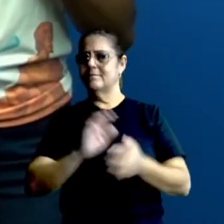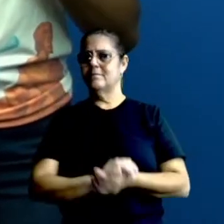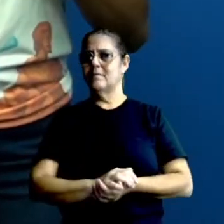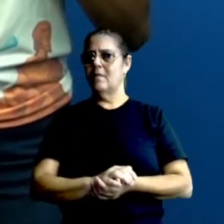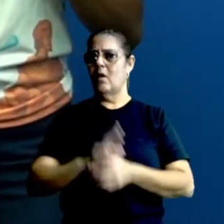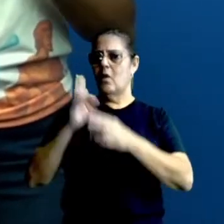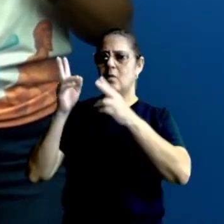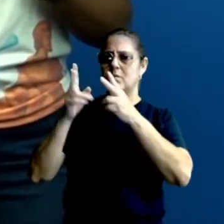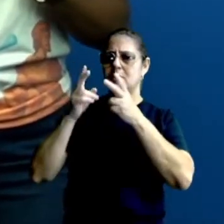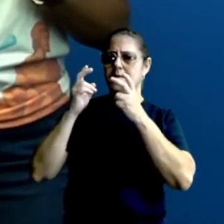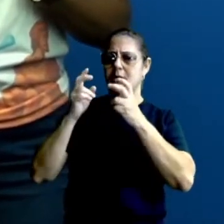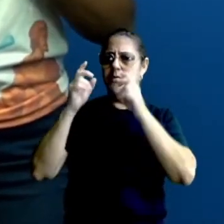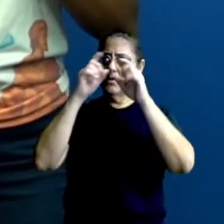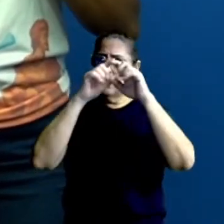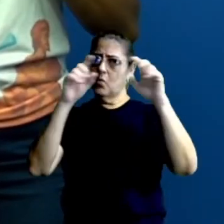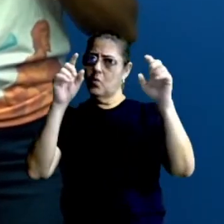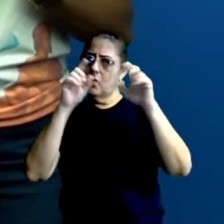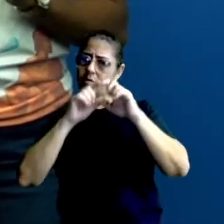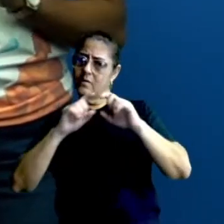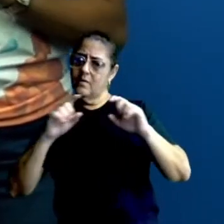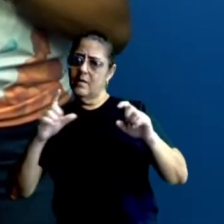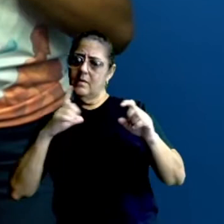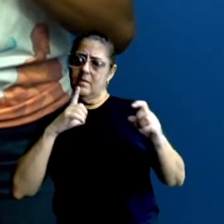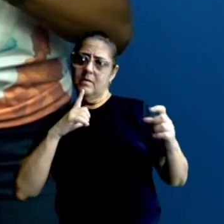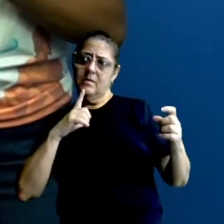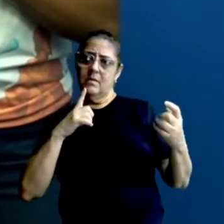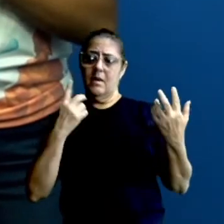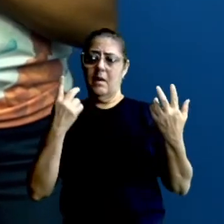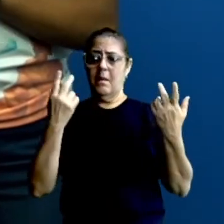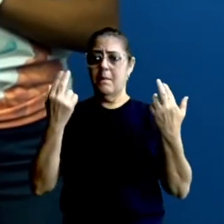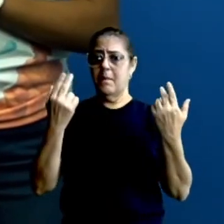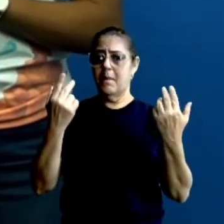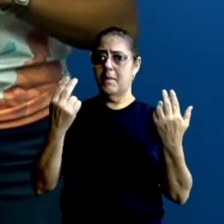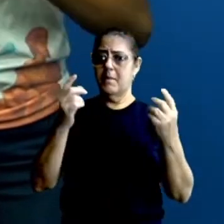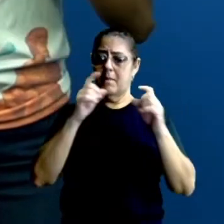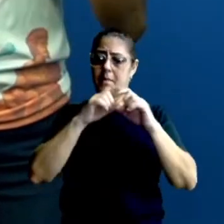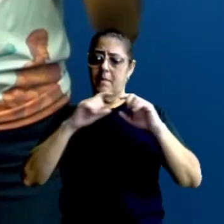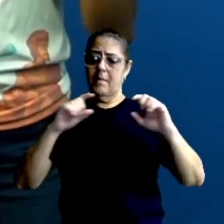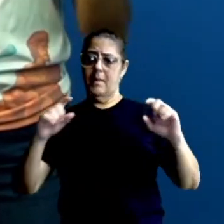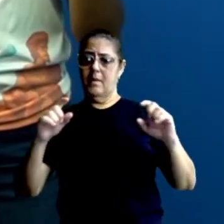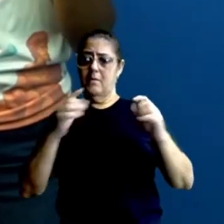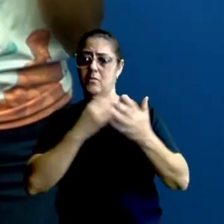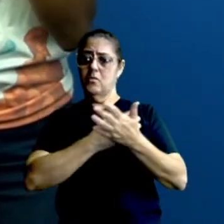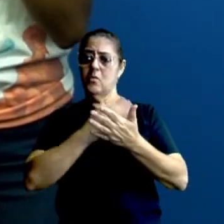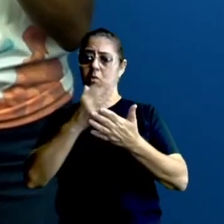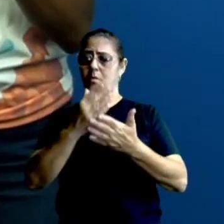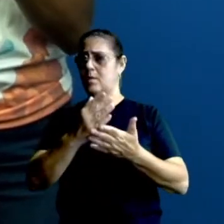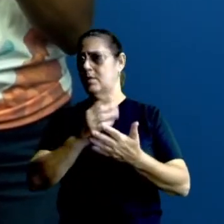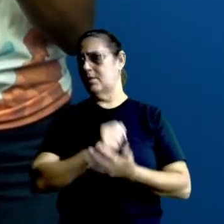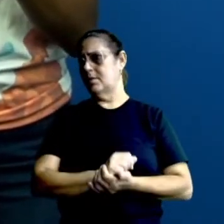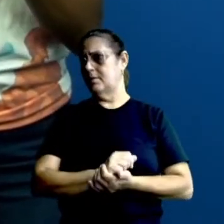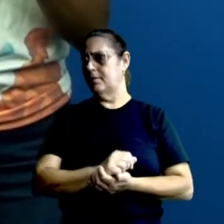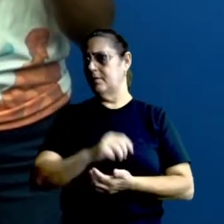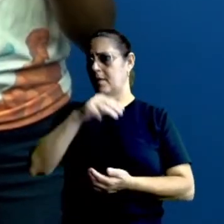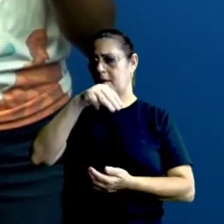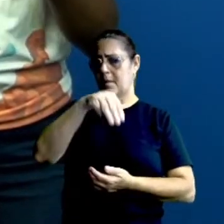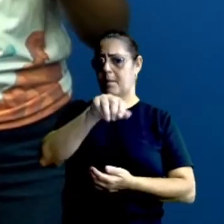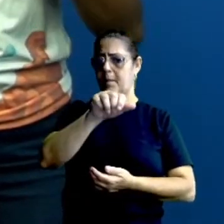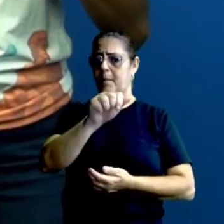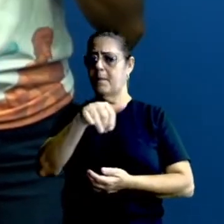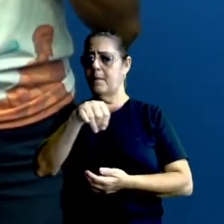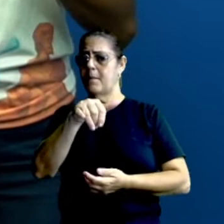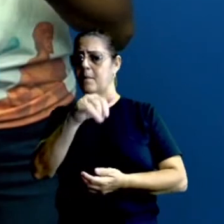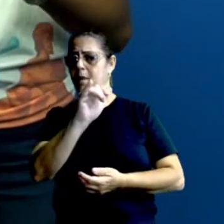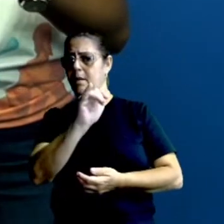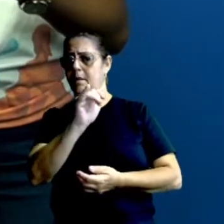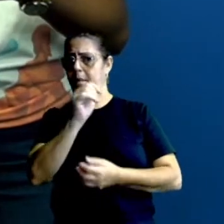uma olhadinha que essas duas frases, elas têm as mesmas palavras iniciais. May I, que quer